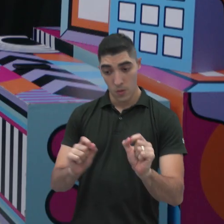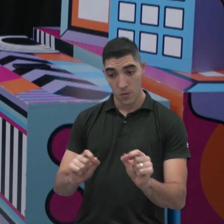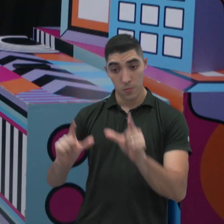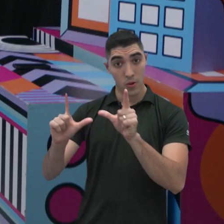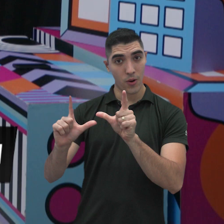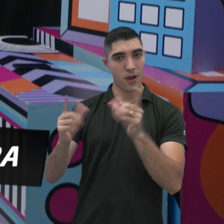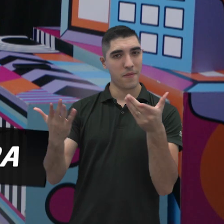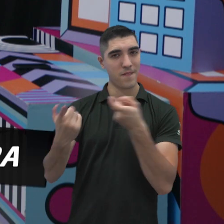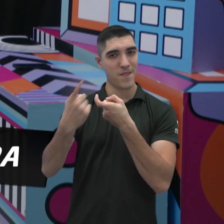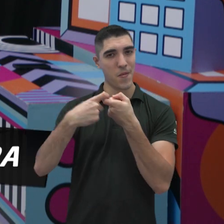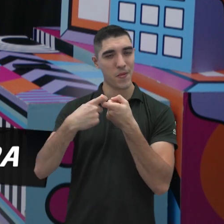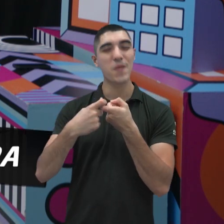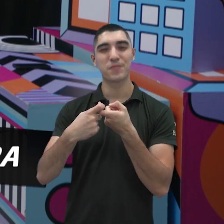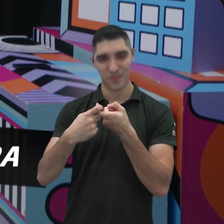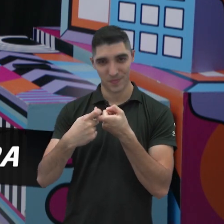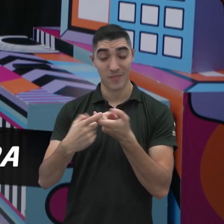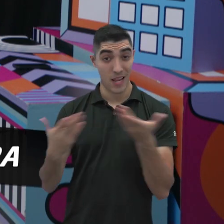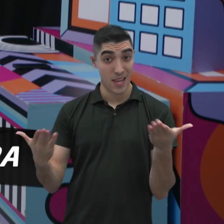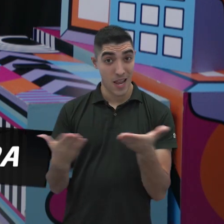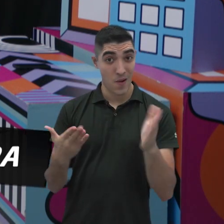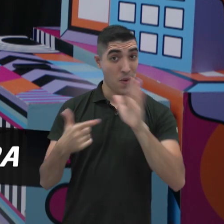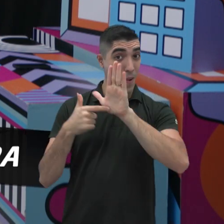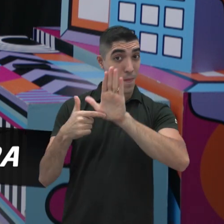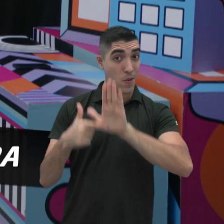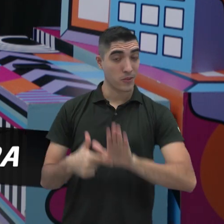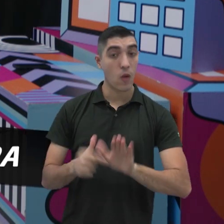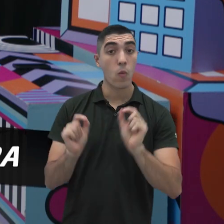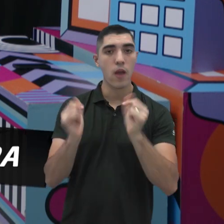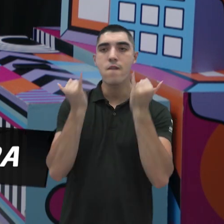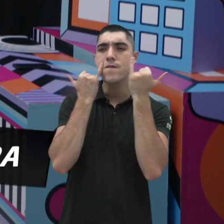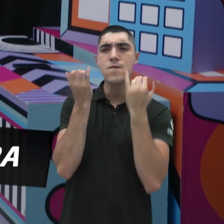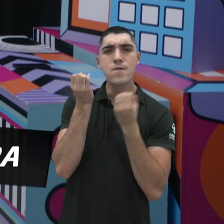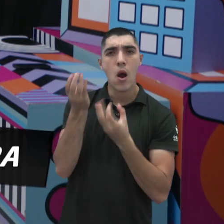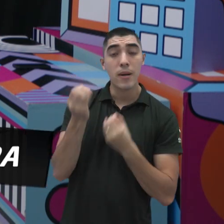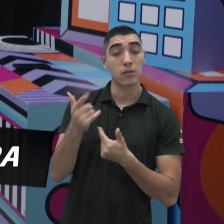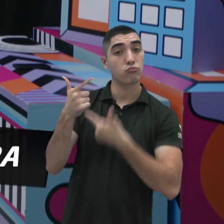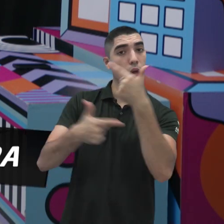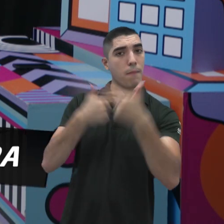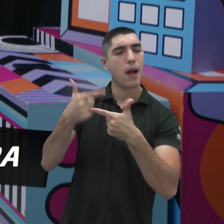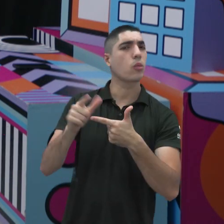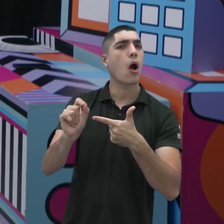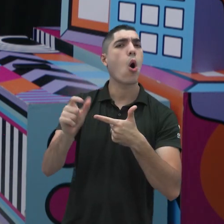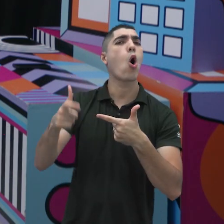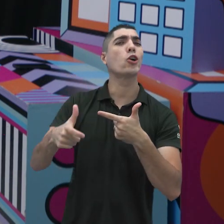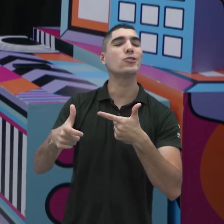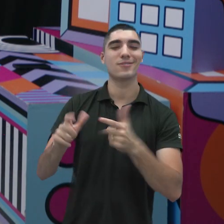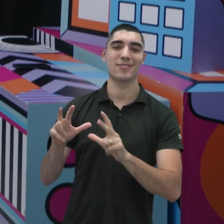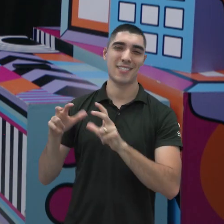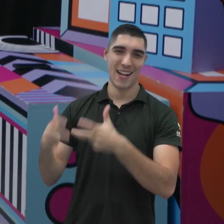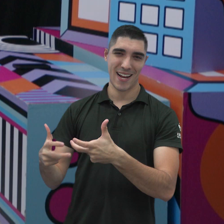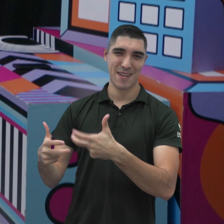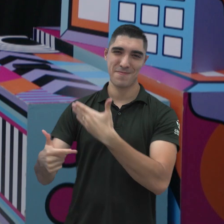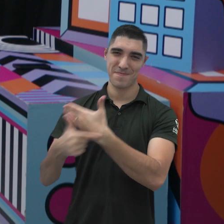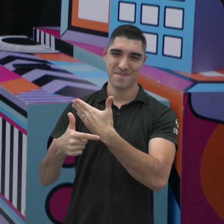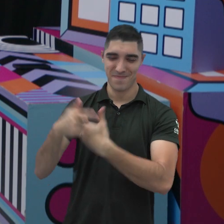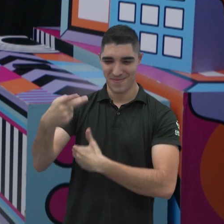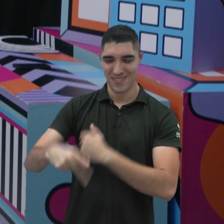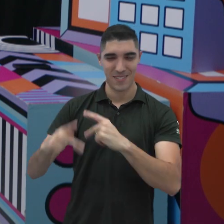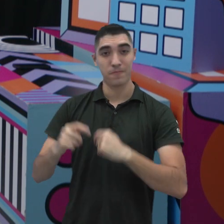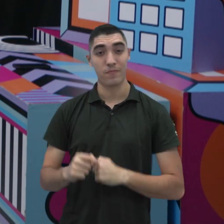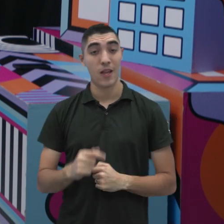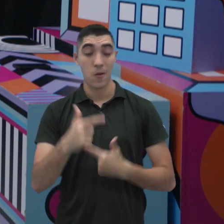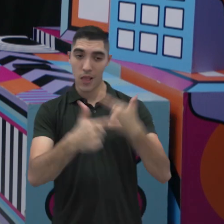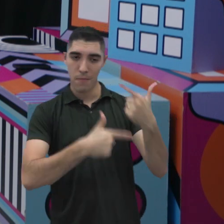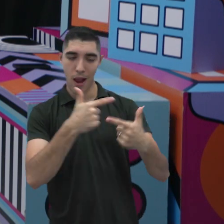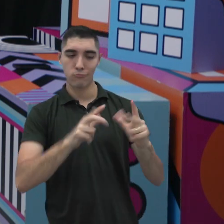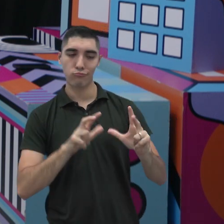O Tá Ligado na Cidade já tá de volta, bem na hora de trazer para você informações dos trabalhos da Câmara Municipal de São José.